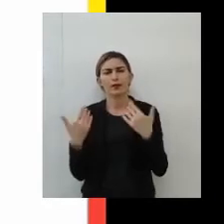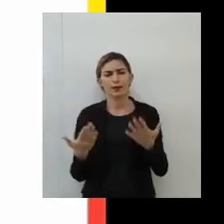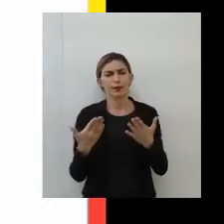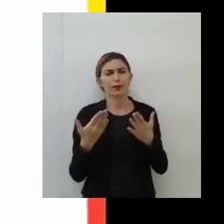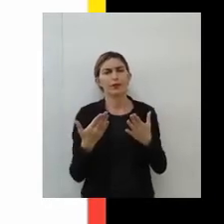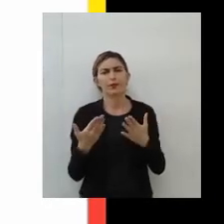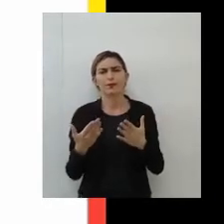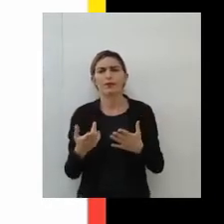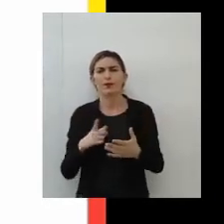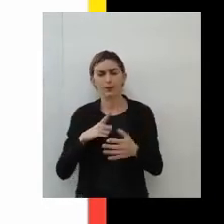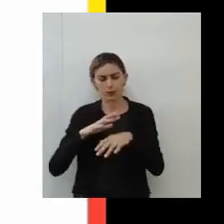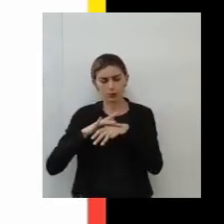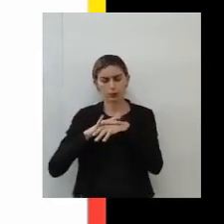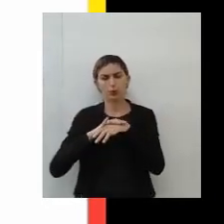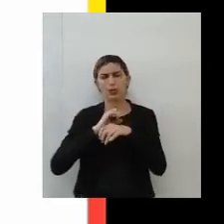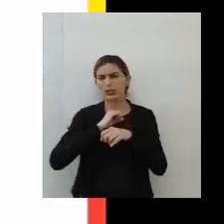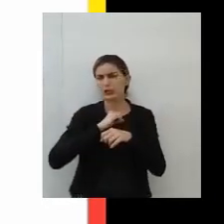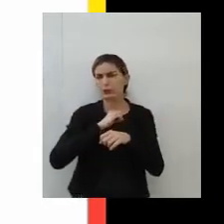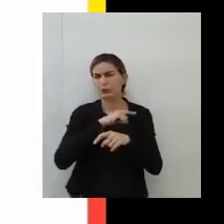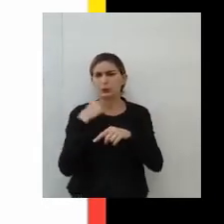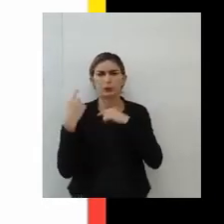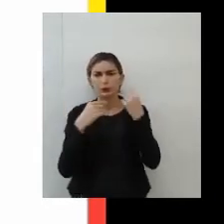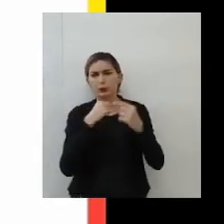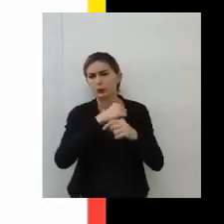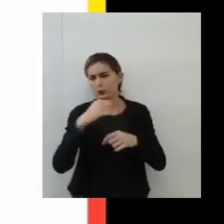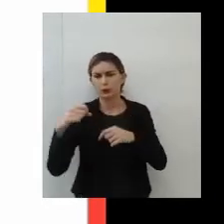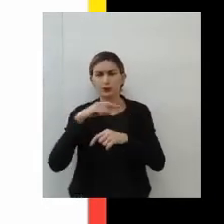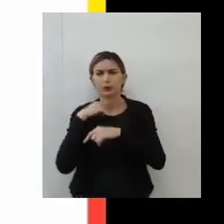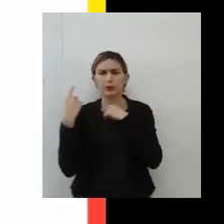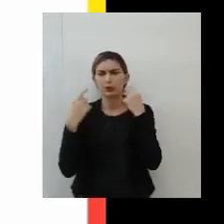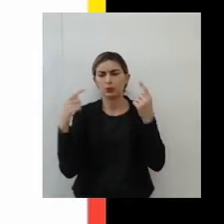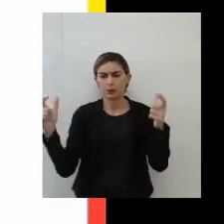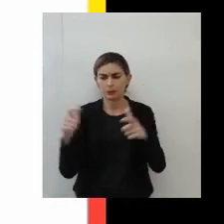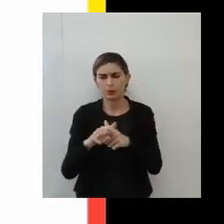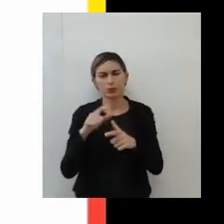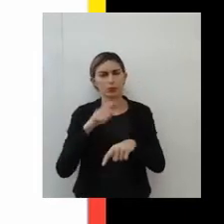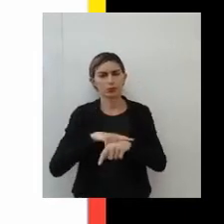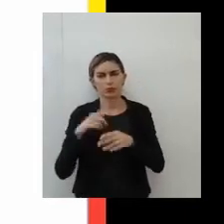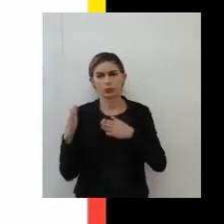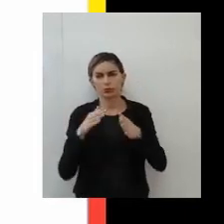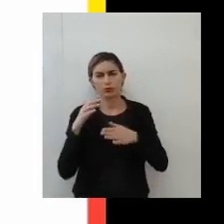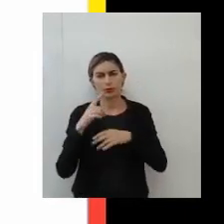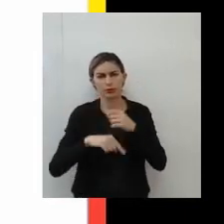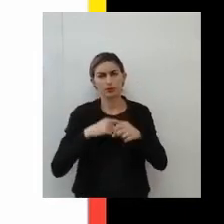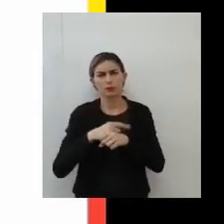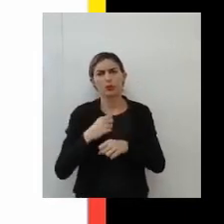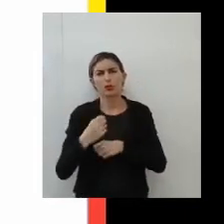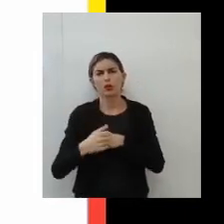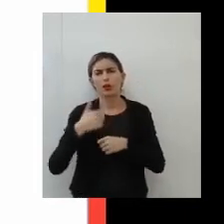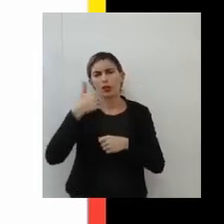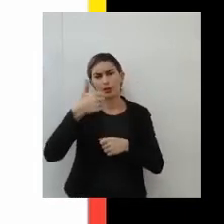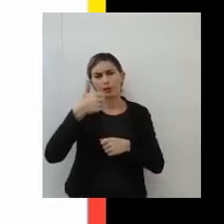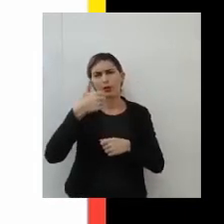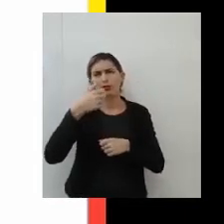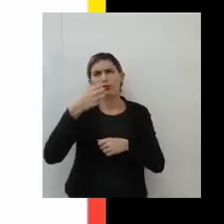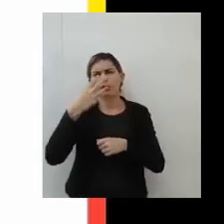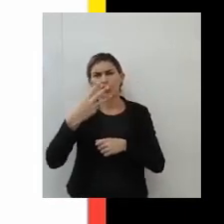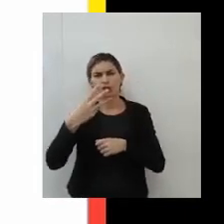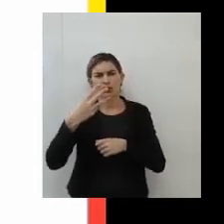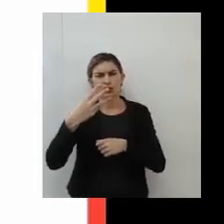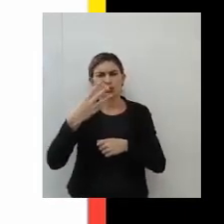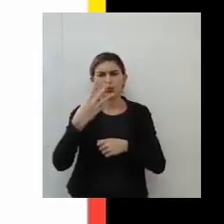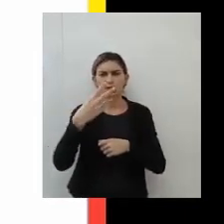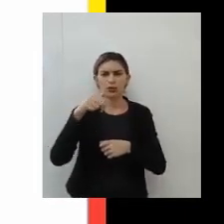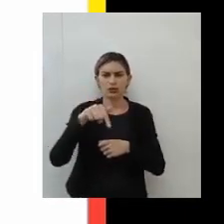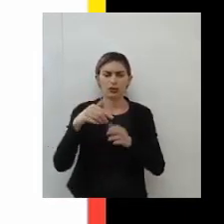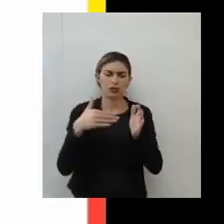ó, a doença matando milhares de pessoas em pouquíssimo tempo. O ano que aparece lá, 1347 a